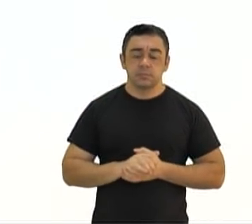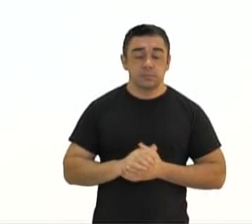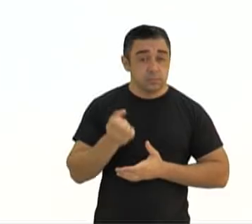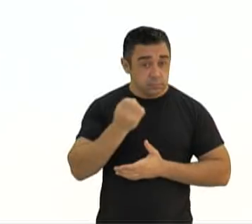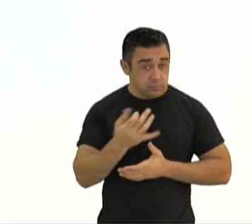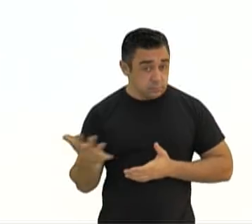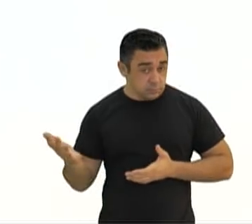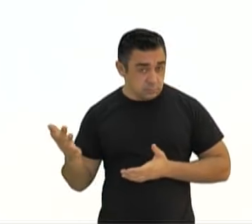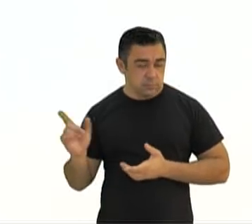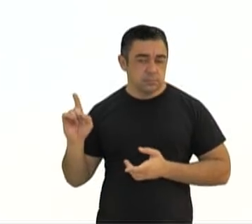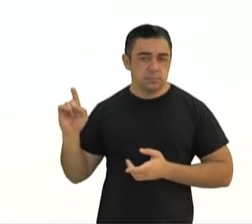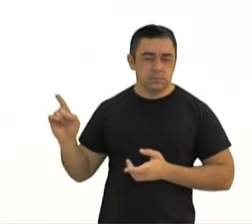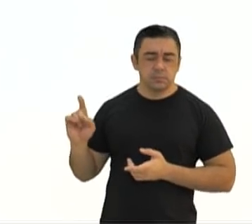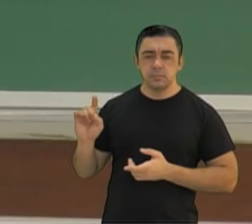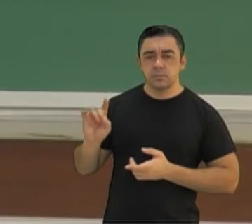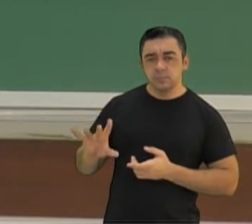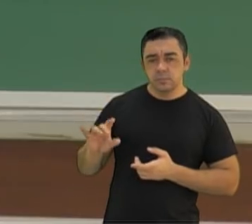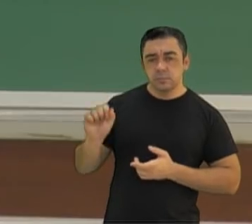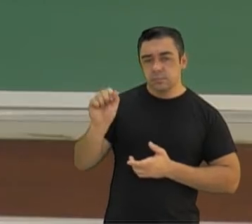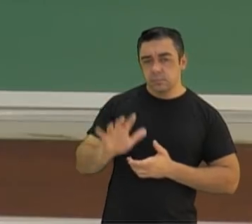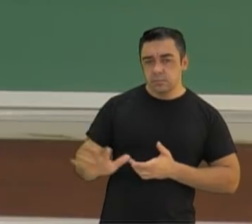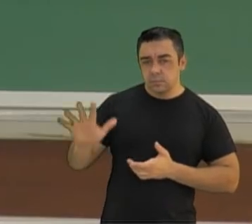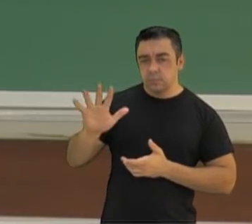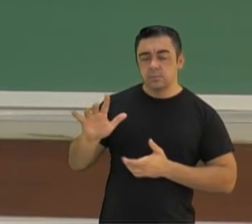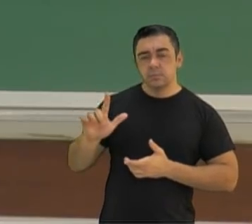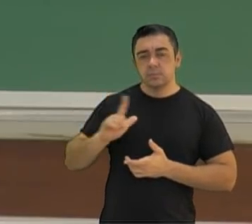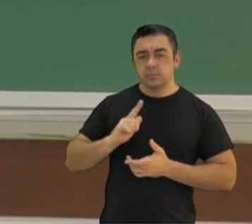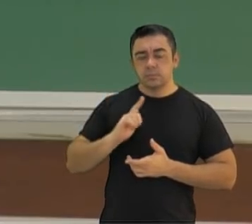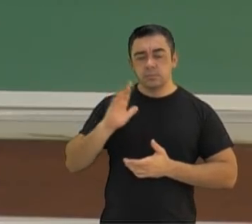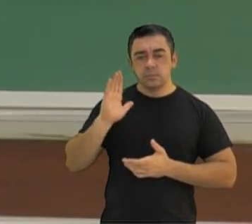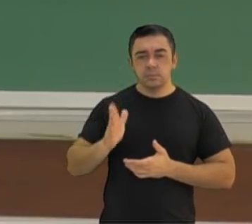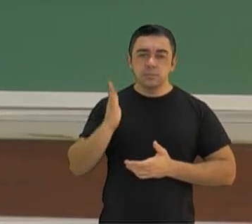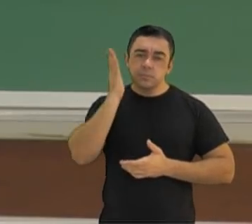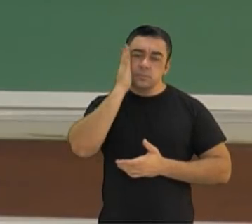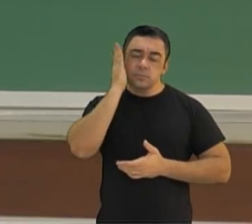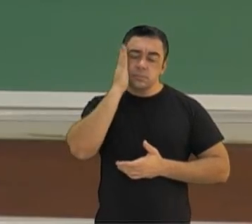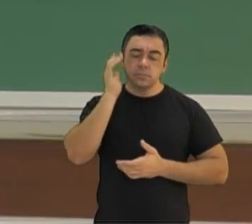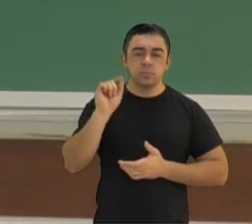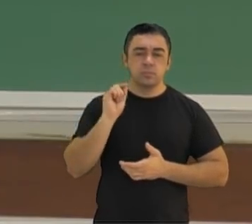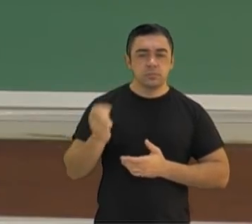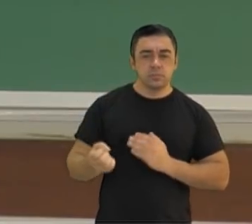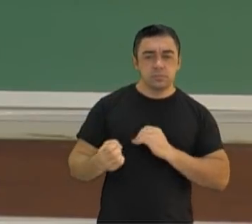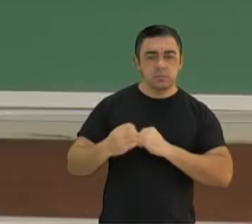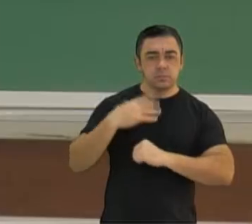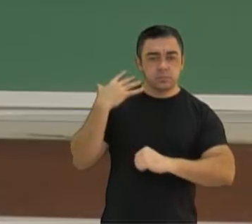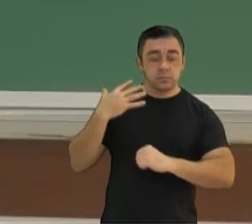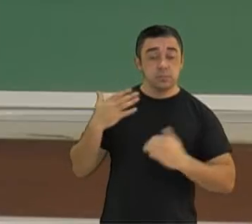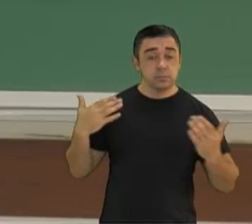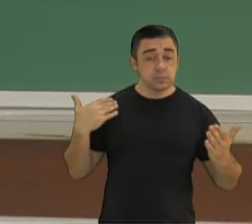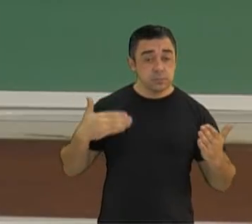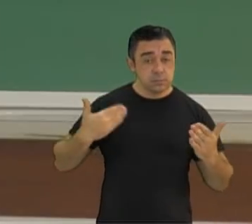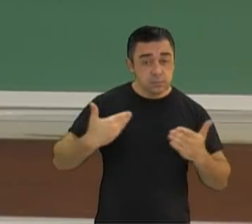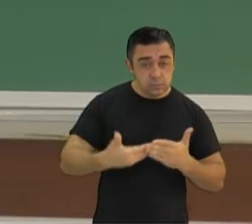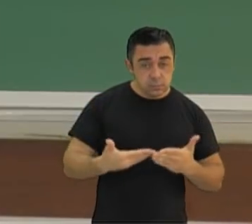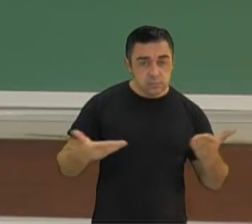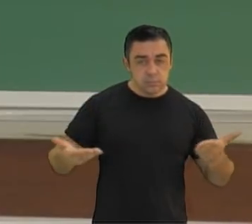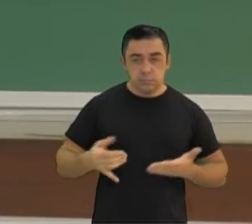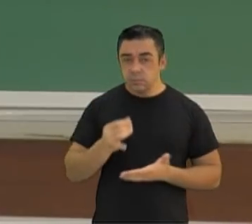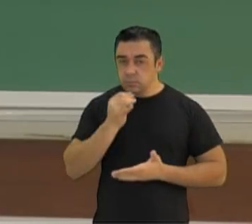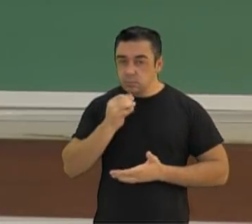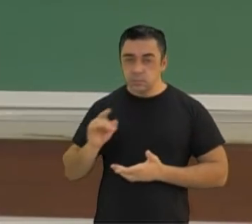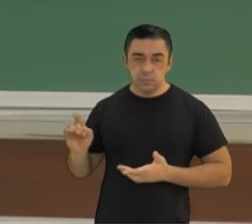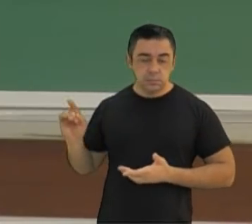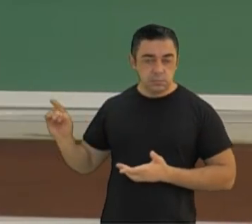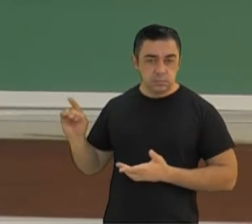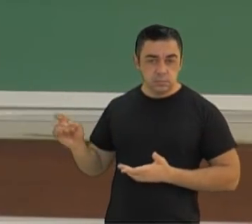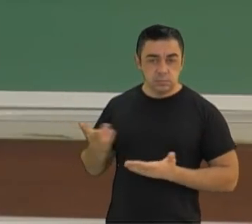alguns casos, apenas as imagens transmitem a mensagem contada pela história. Até agora, nós tivemos exemplos